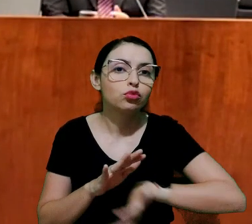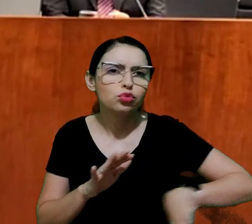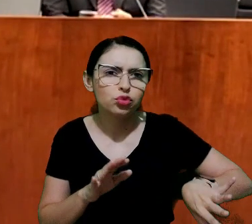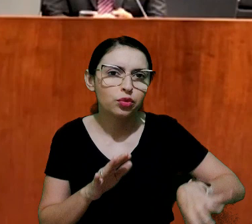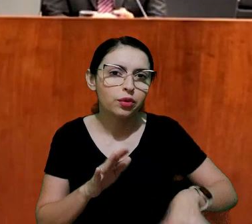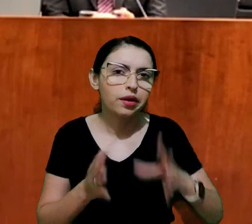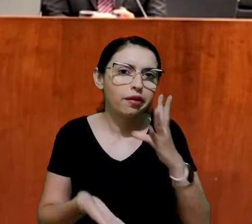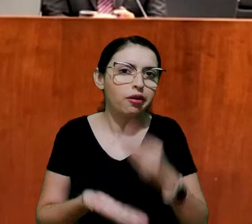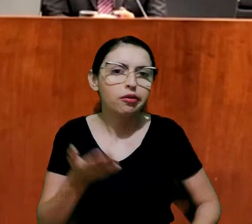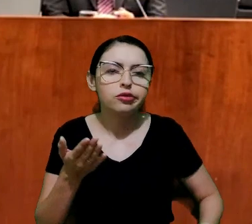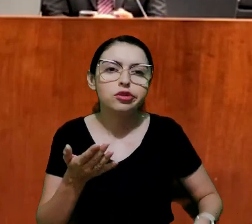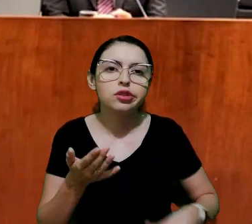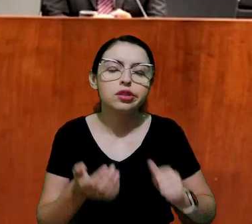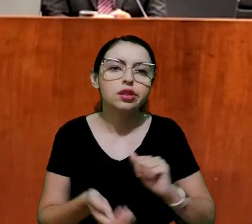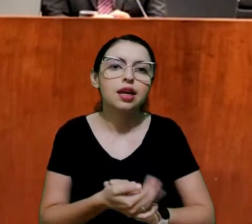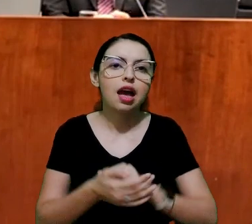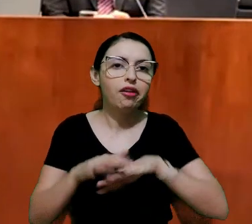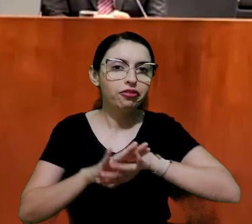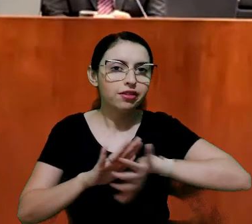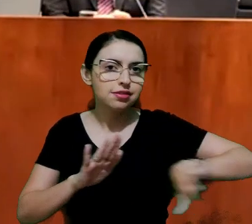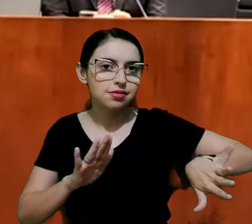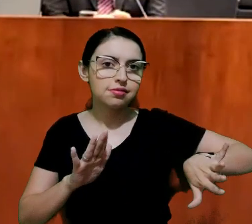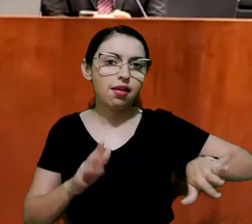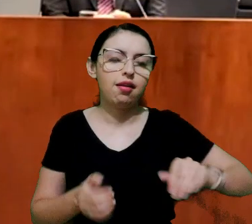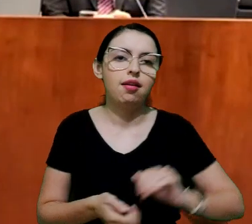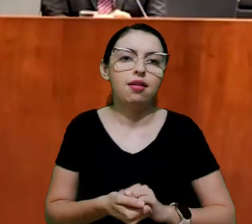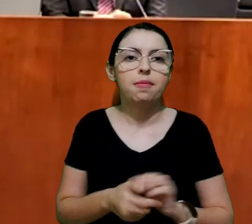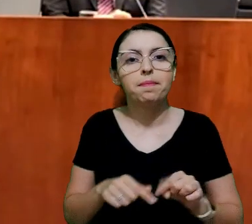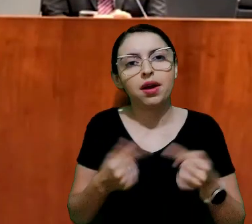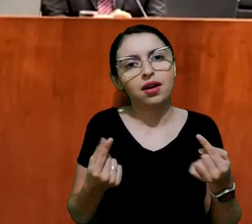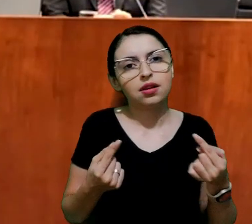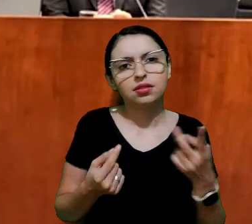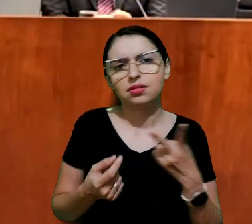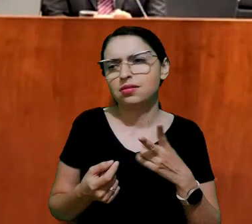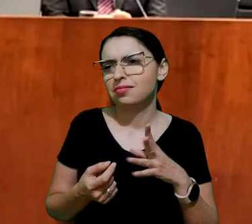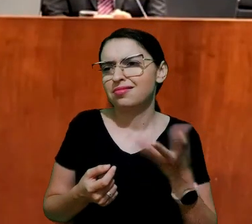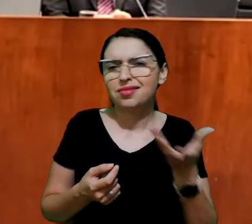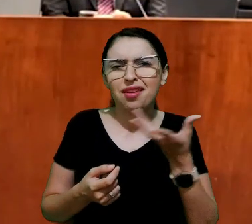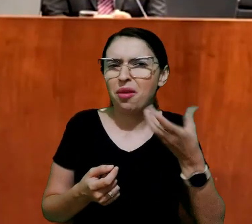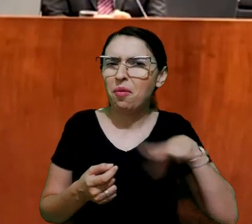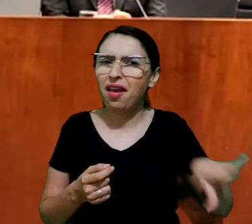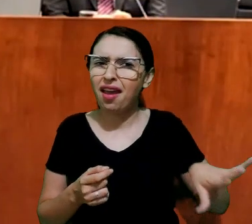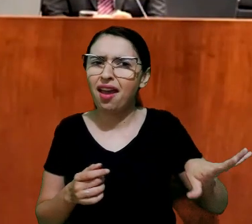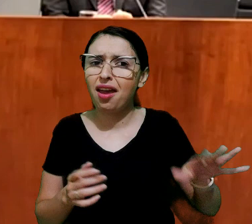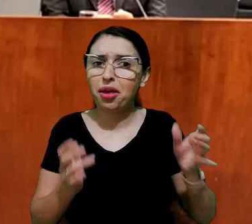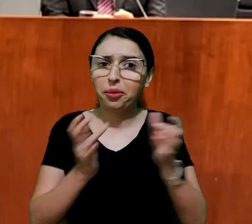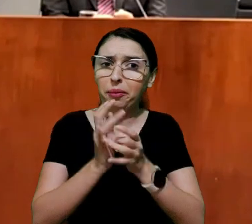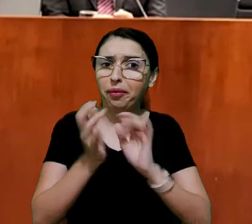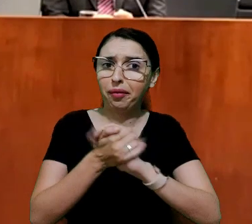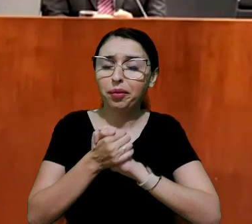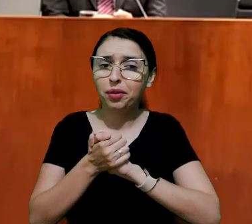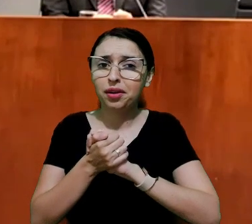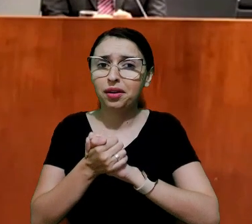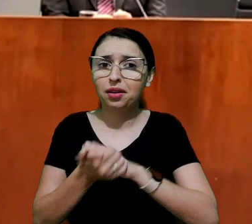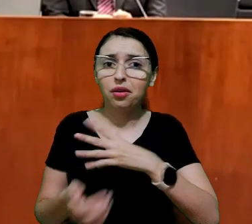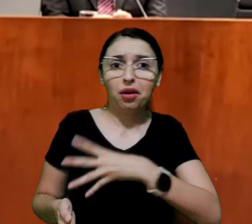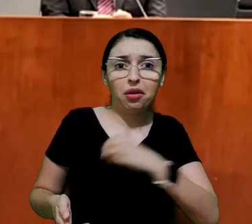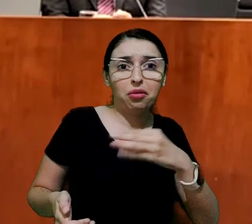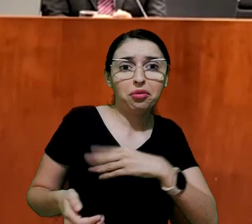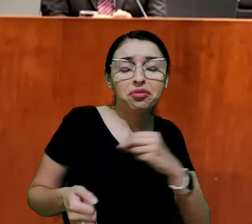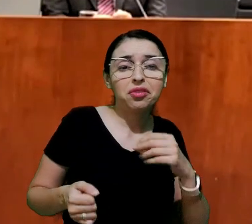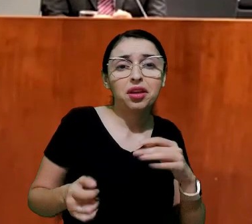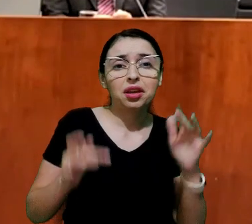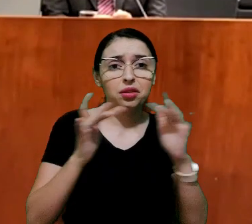fugir, escapar, afastar, mas eu não quero o cônjuge aqui, eu não quero reconhecer o filho socioafetivo, ele